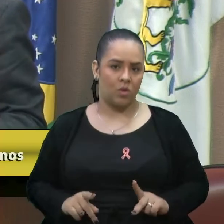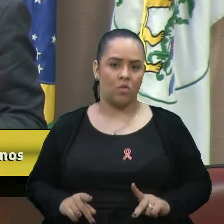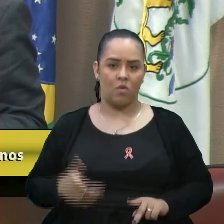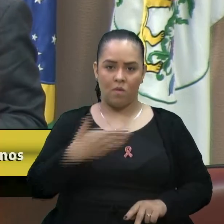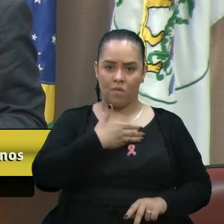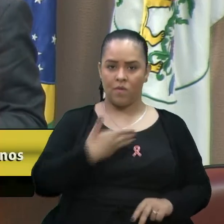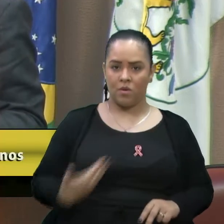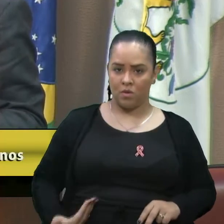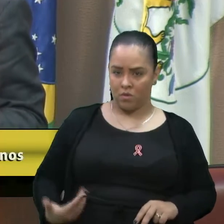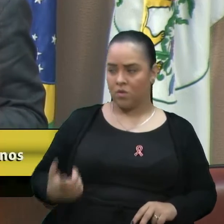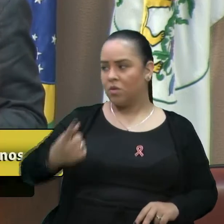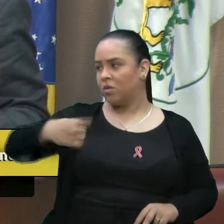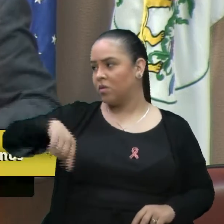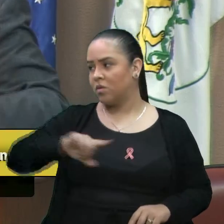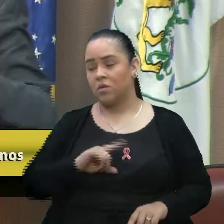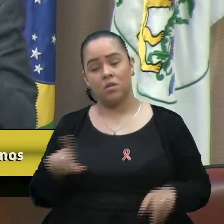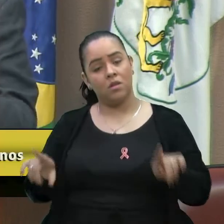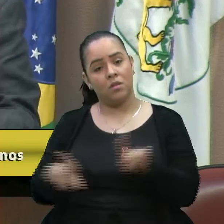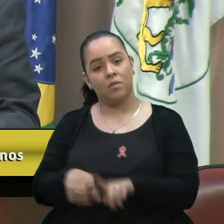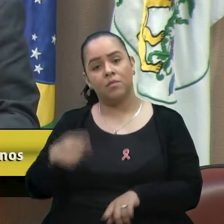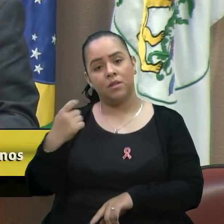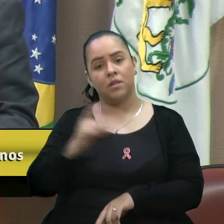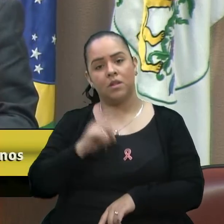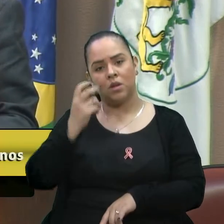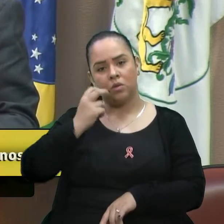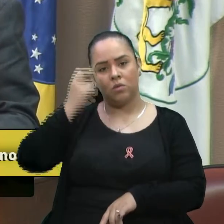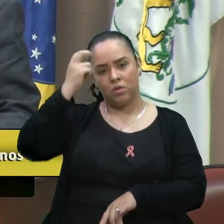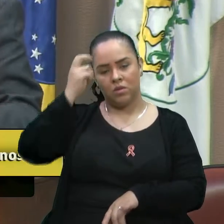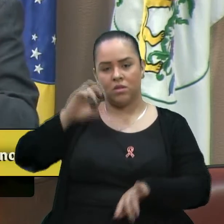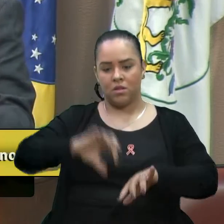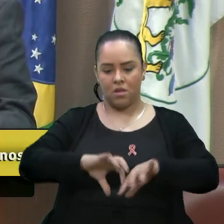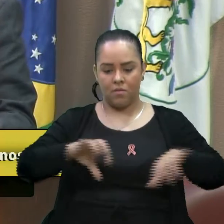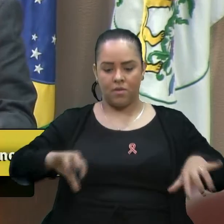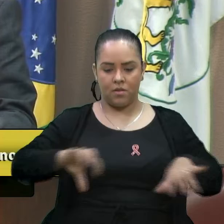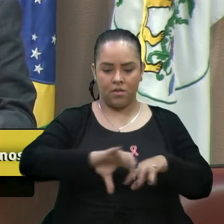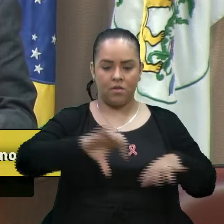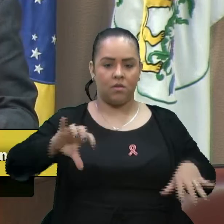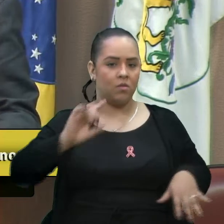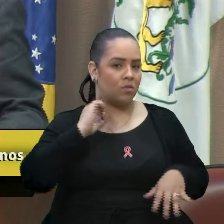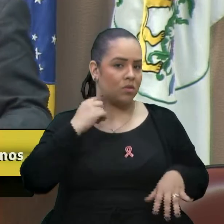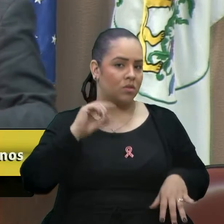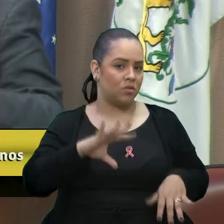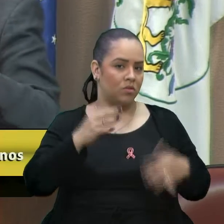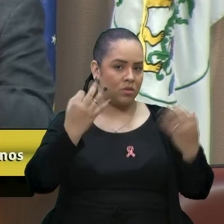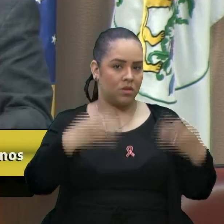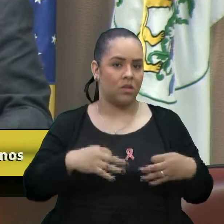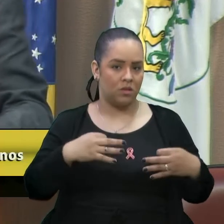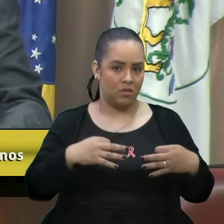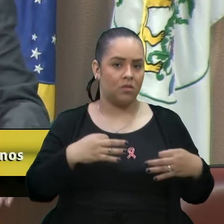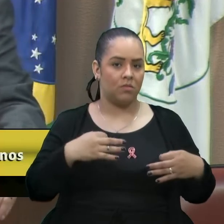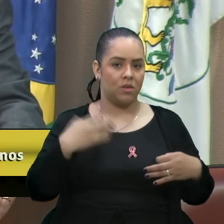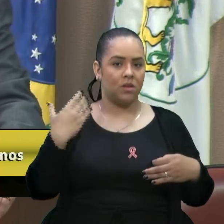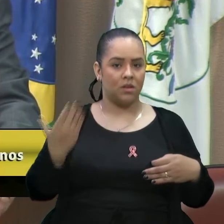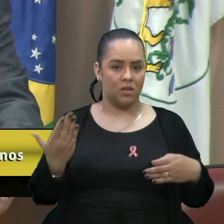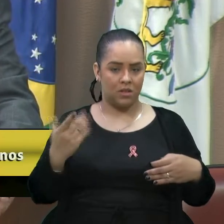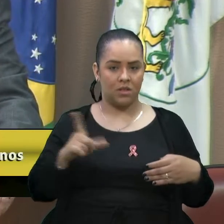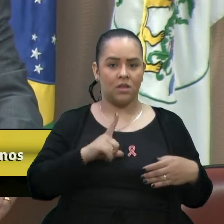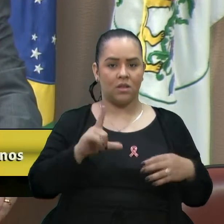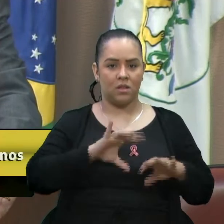precisamos ter a cultura de fazer a separação do lixo da maneira devida, para que através dessa